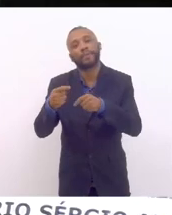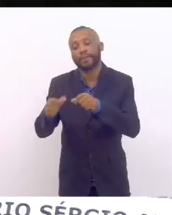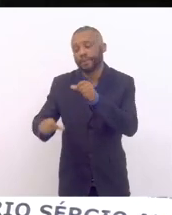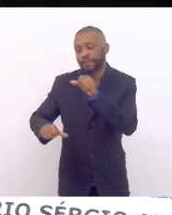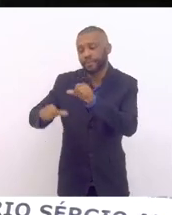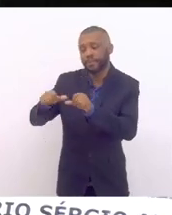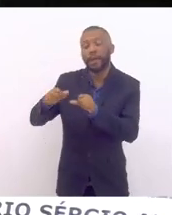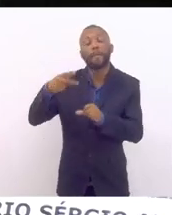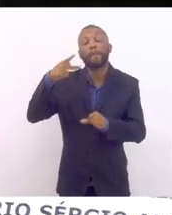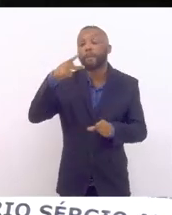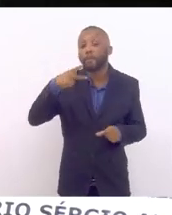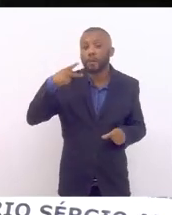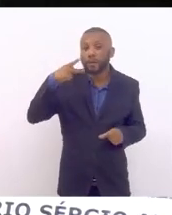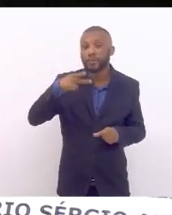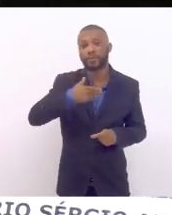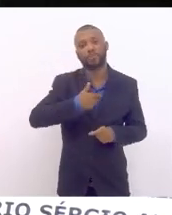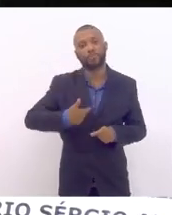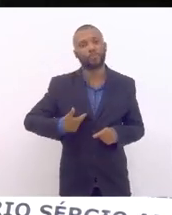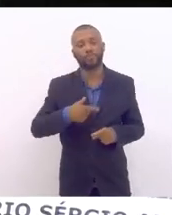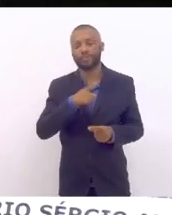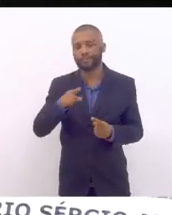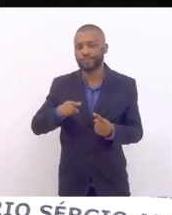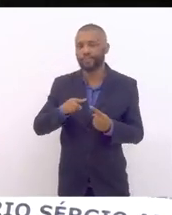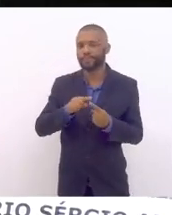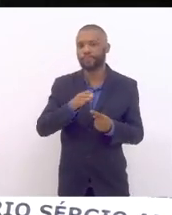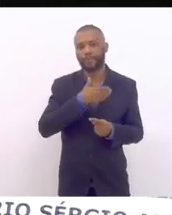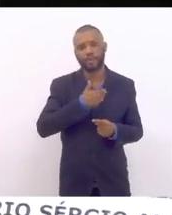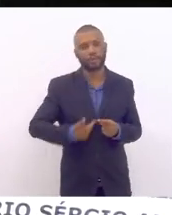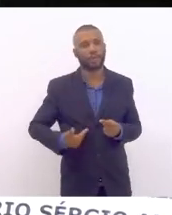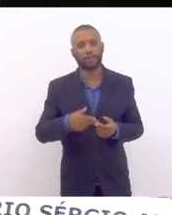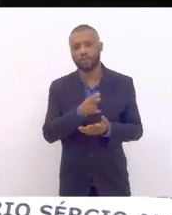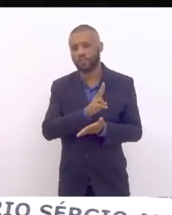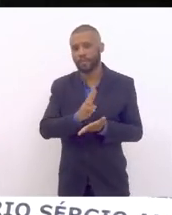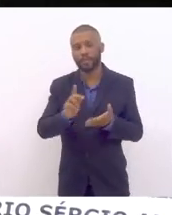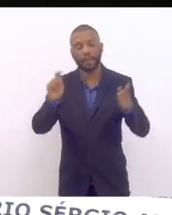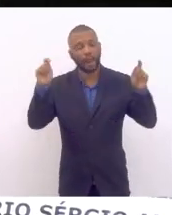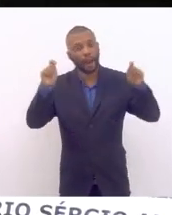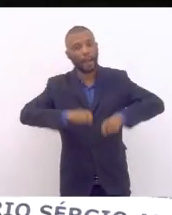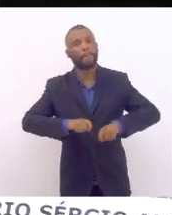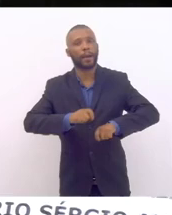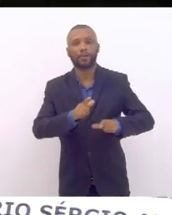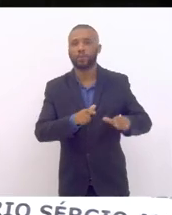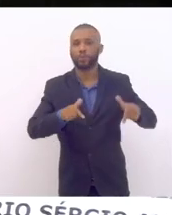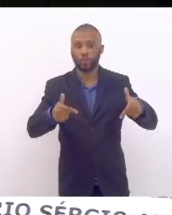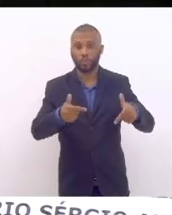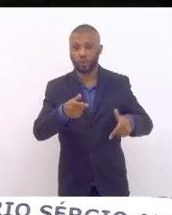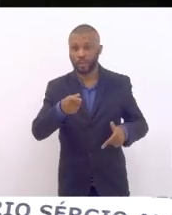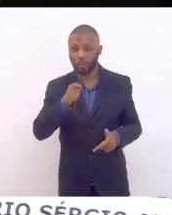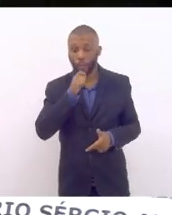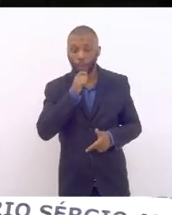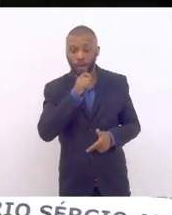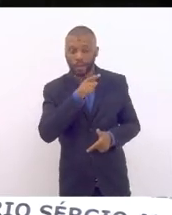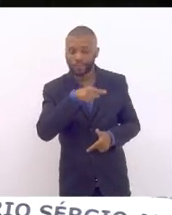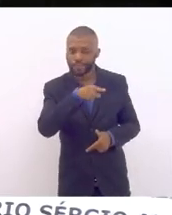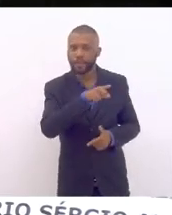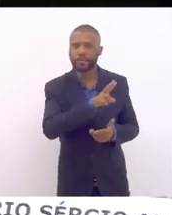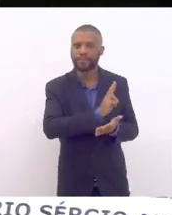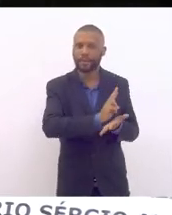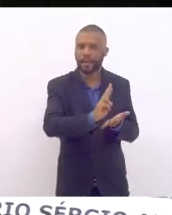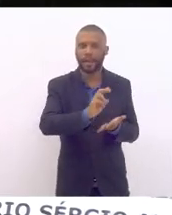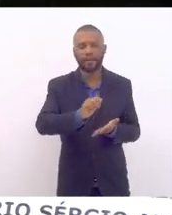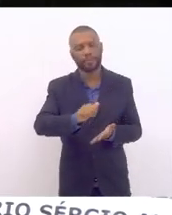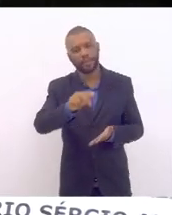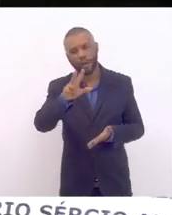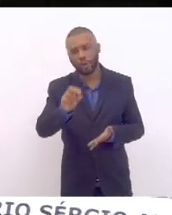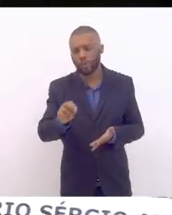em políticas públicas necessárias para o estado e a universidade que é capaz de fazer isso sem a universidade sem os nossos alunos são